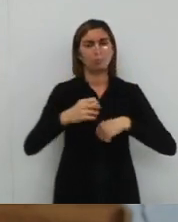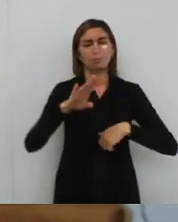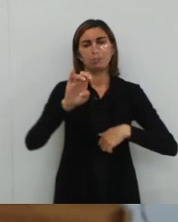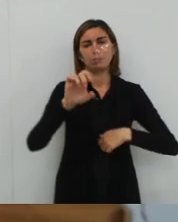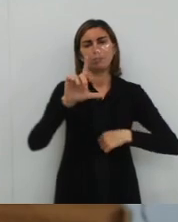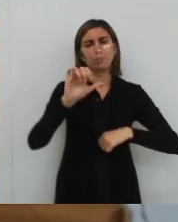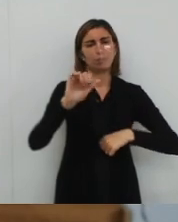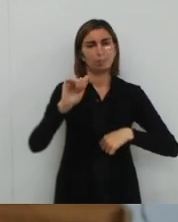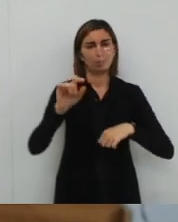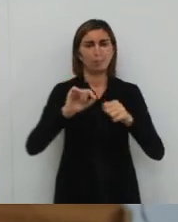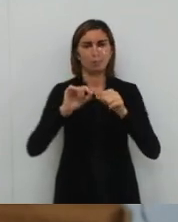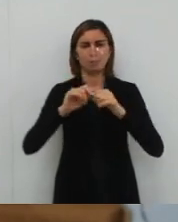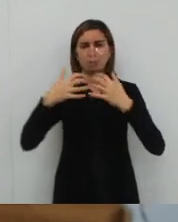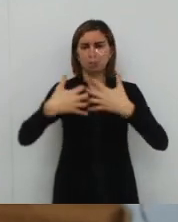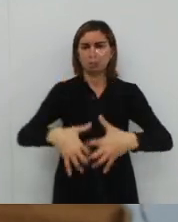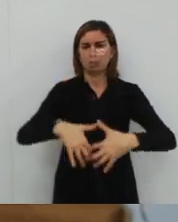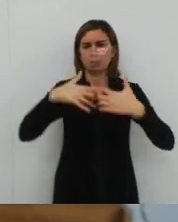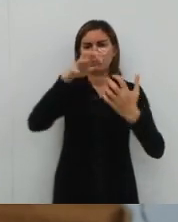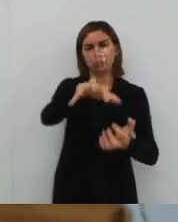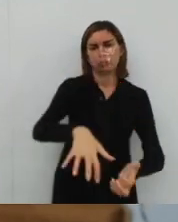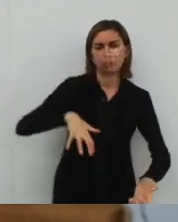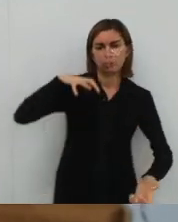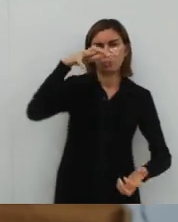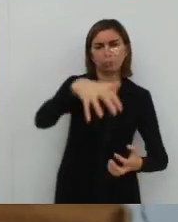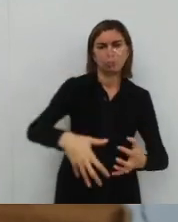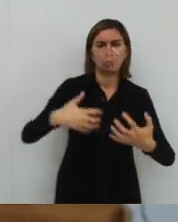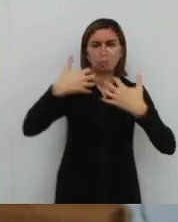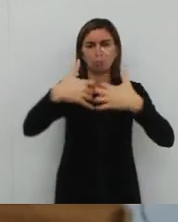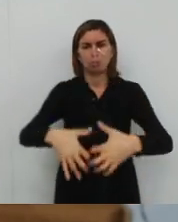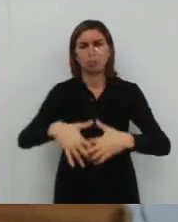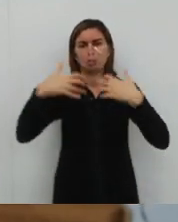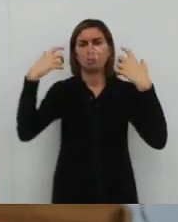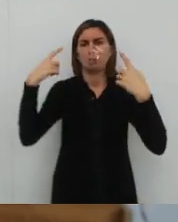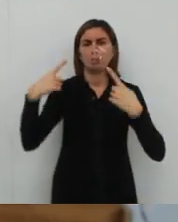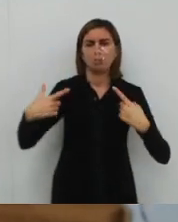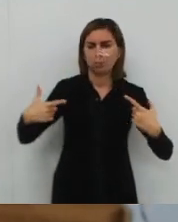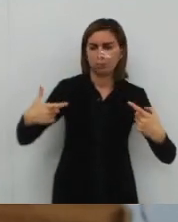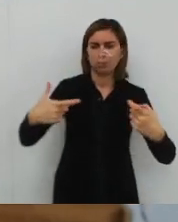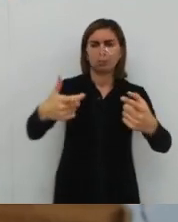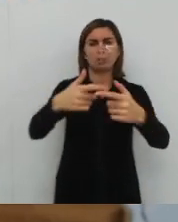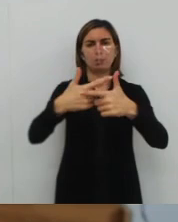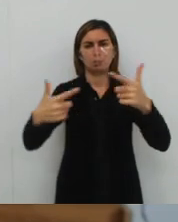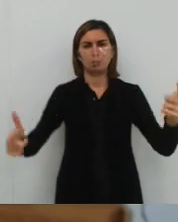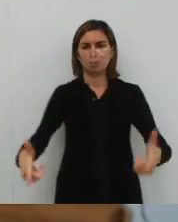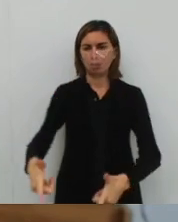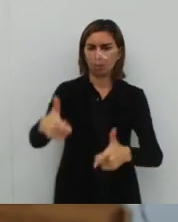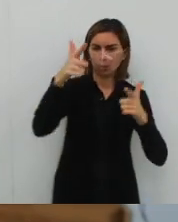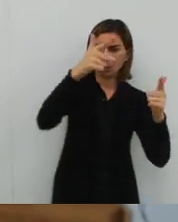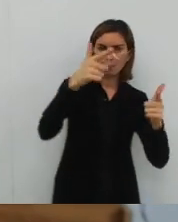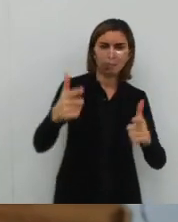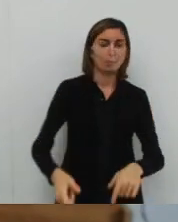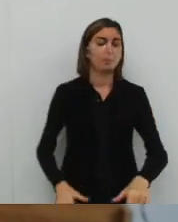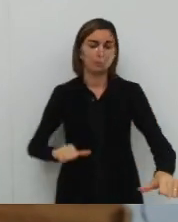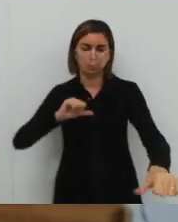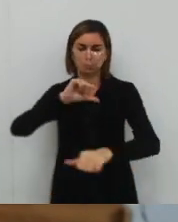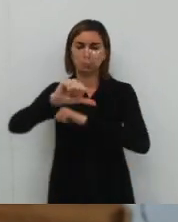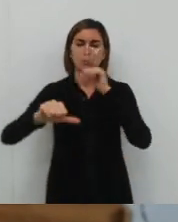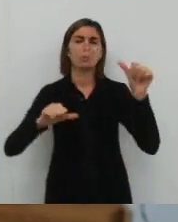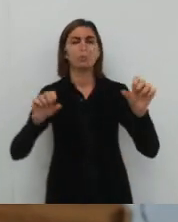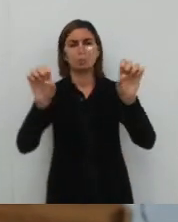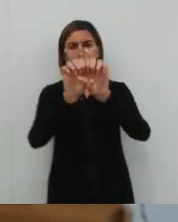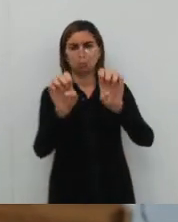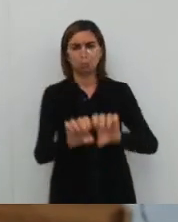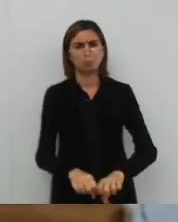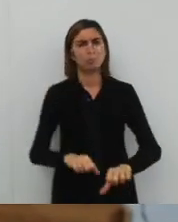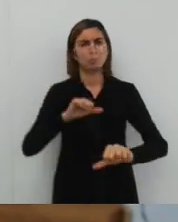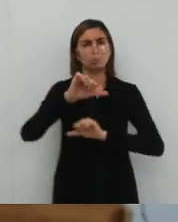bélica, que fabricava tratores, caminhões de guerra e uma série de outros equipamentos, armas, ela precisou mudar a sua estrutura para